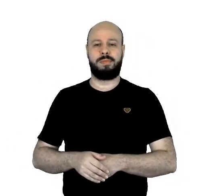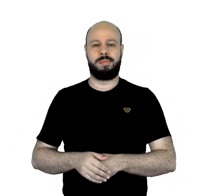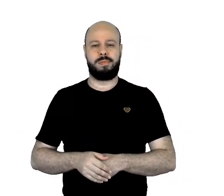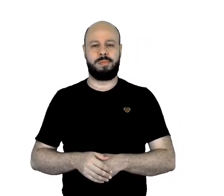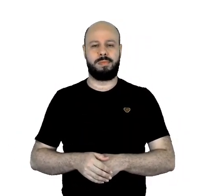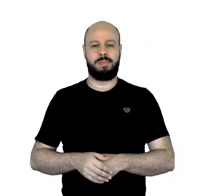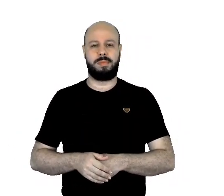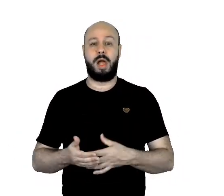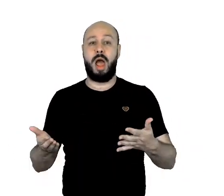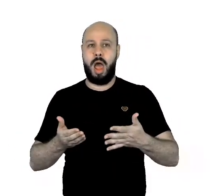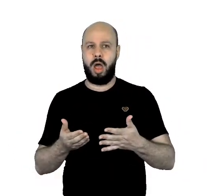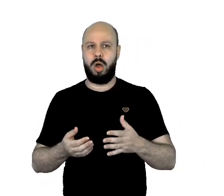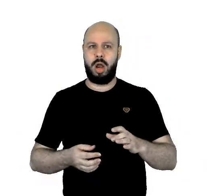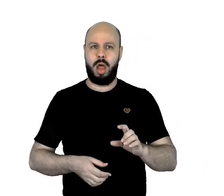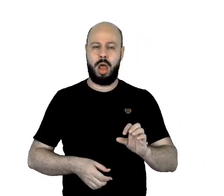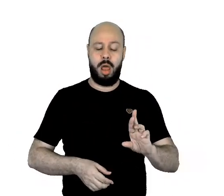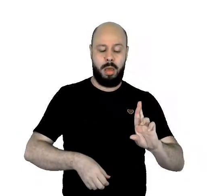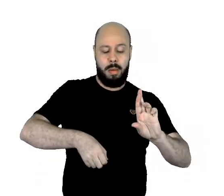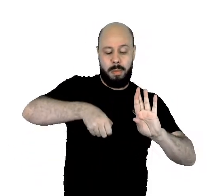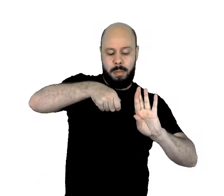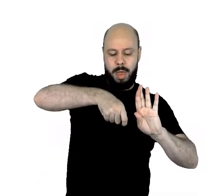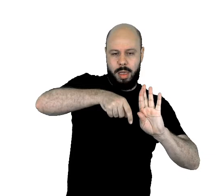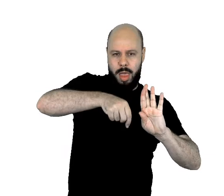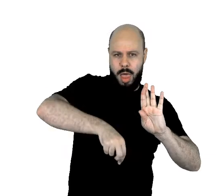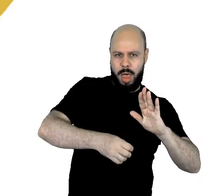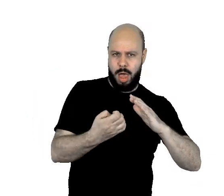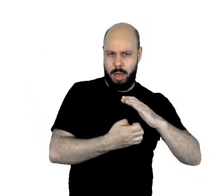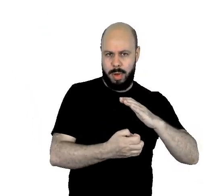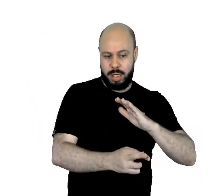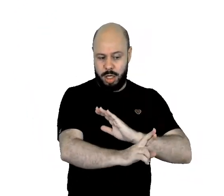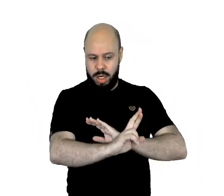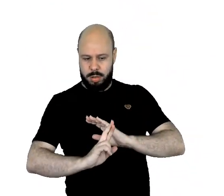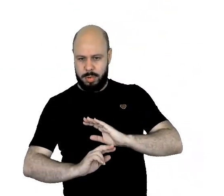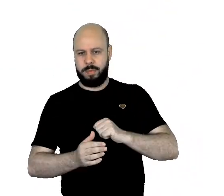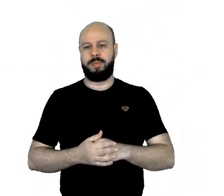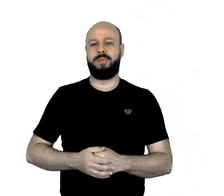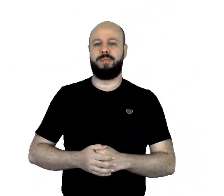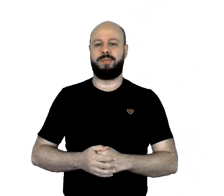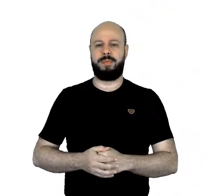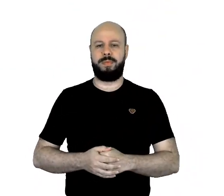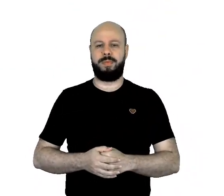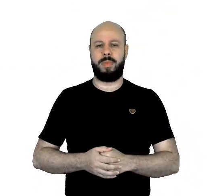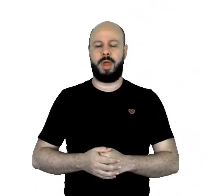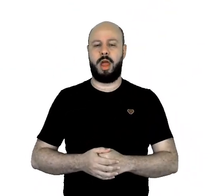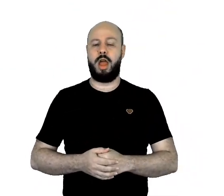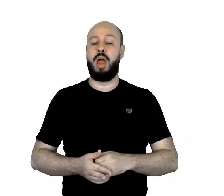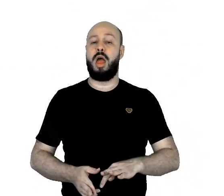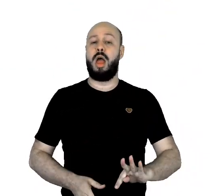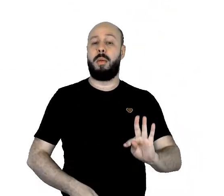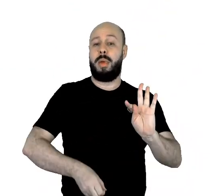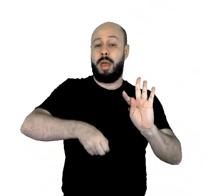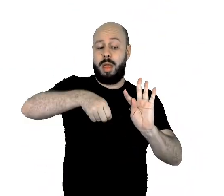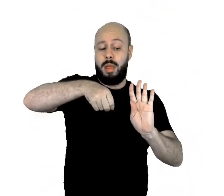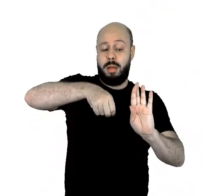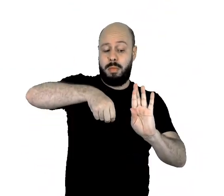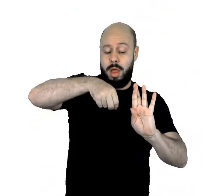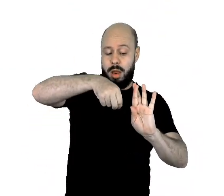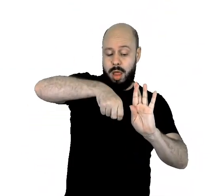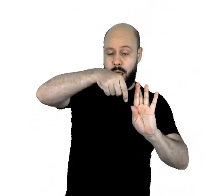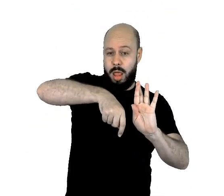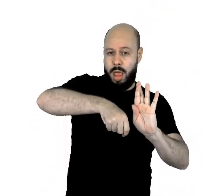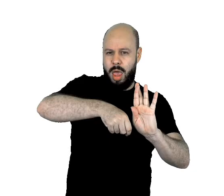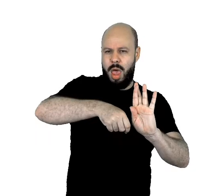resposta da concessionária de água, a BRK. A BRK Ambiental informou